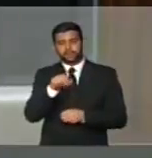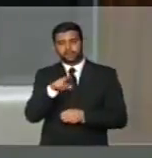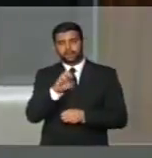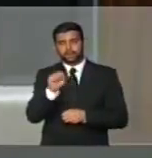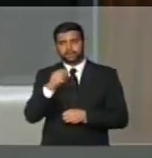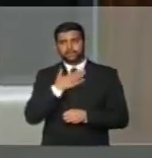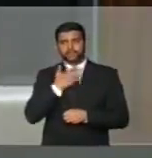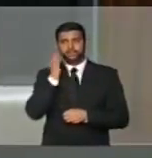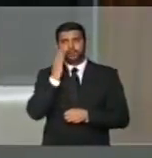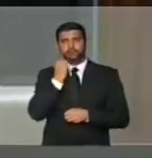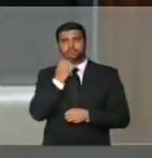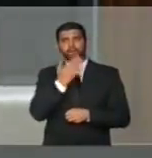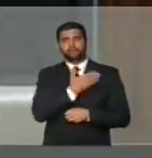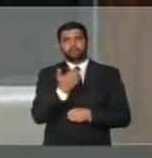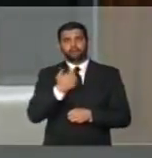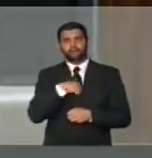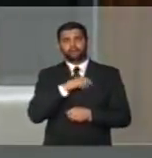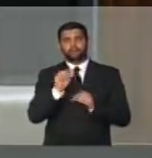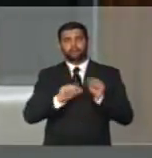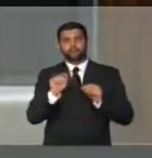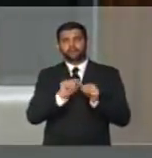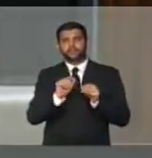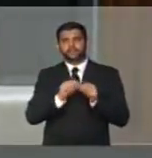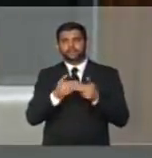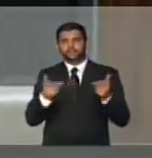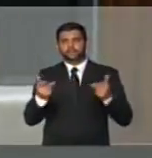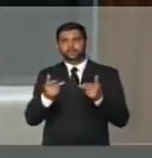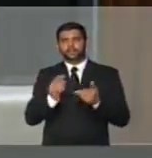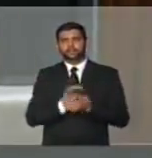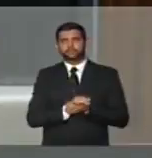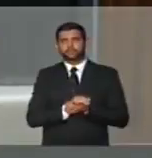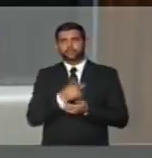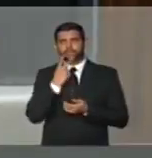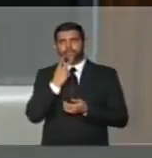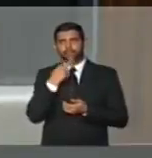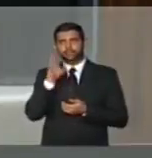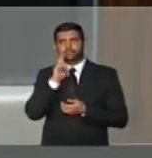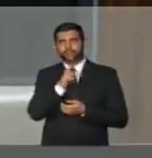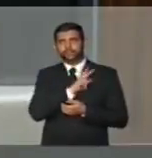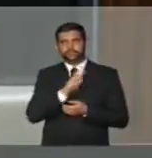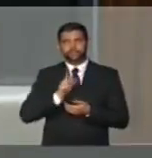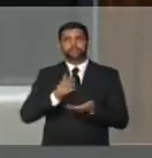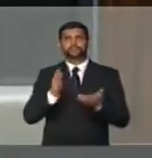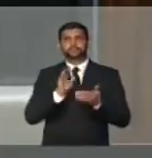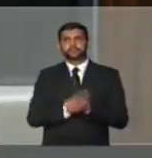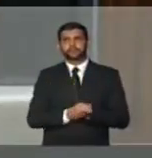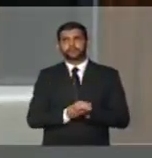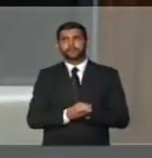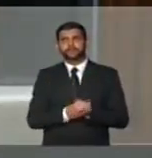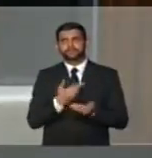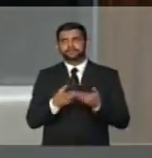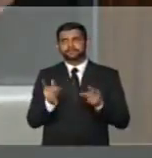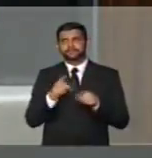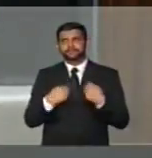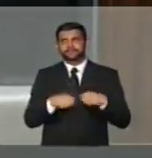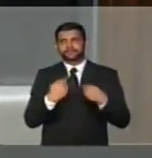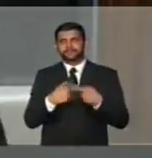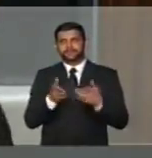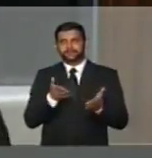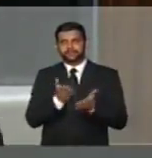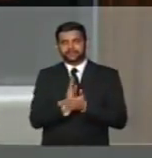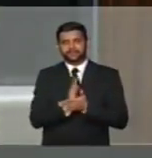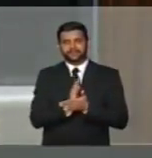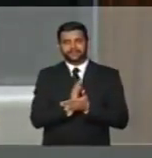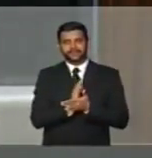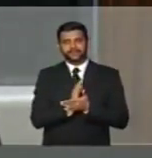sabe muito bem como fazer essas coisas. E dizer aqui, presidente, que precisamos, obviamente, aprovar